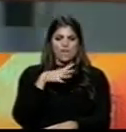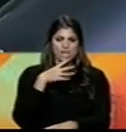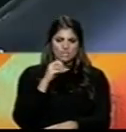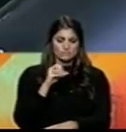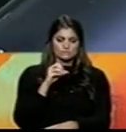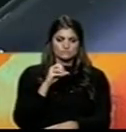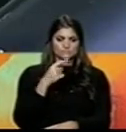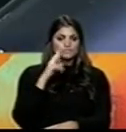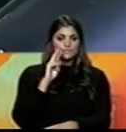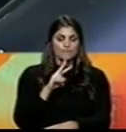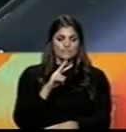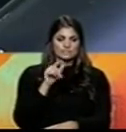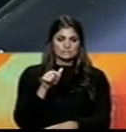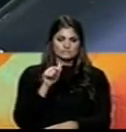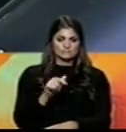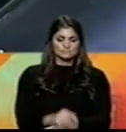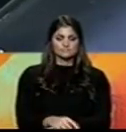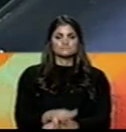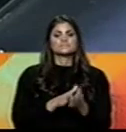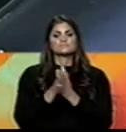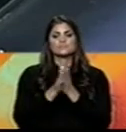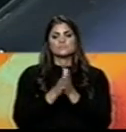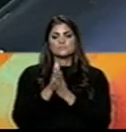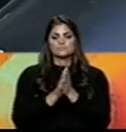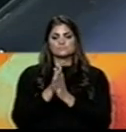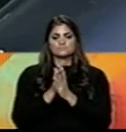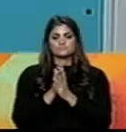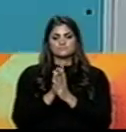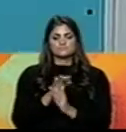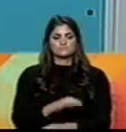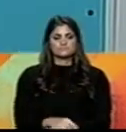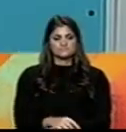Portanto, vou ver como é que eles estão, vou só passar as mãos. É que nós, por entretanto, já tínhamos aqui outros a fazer.